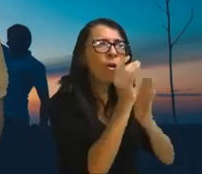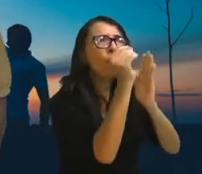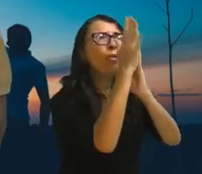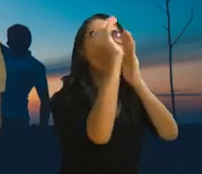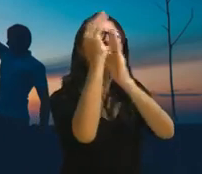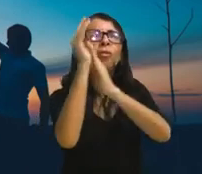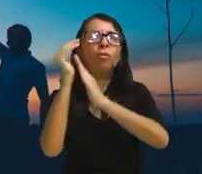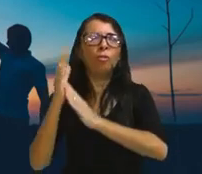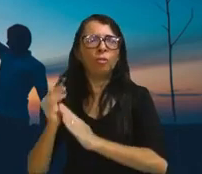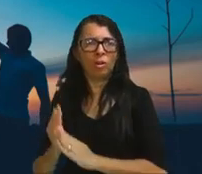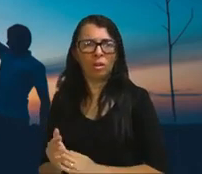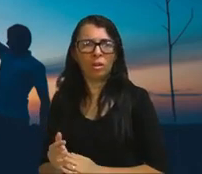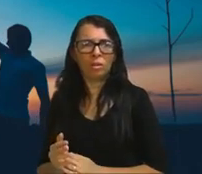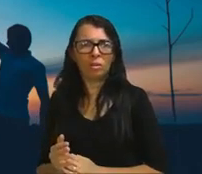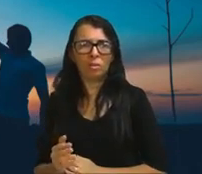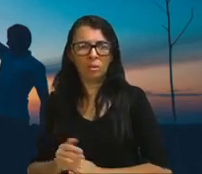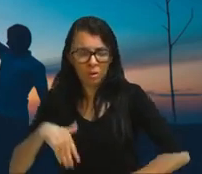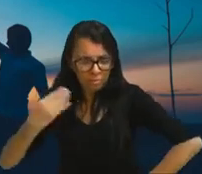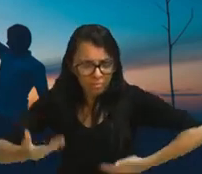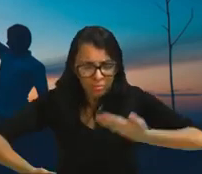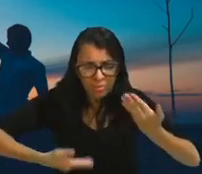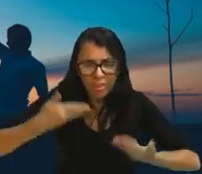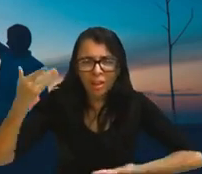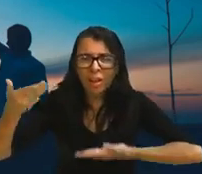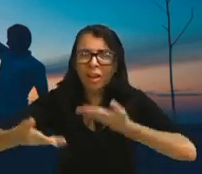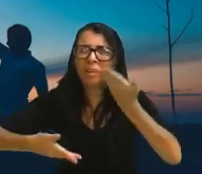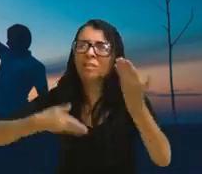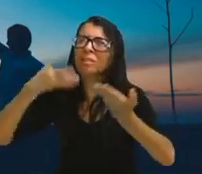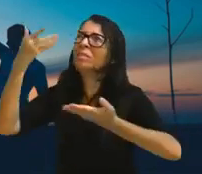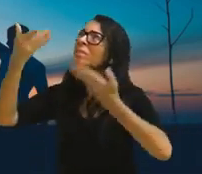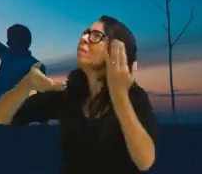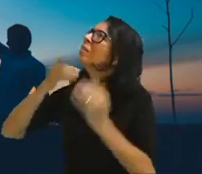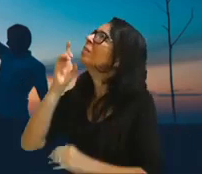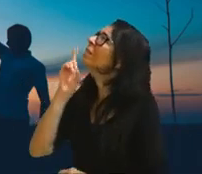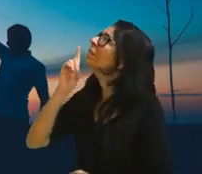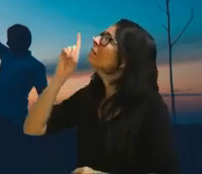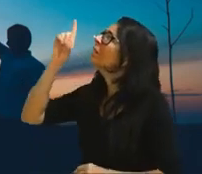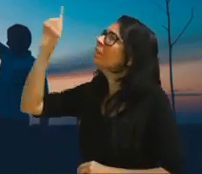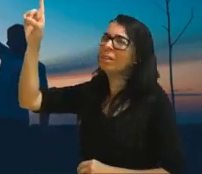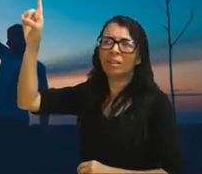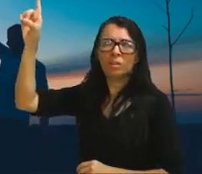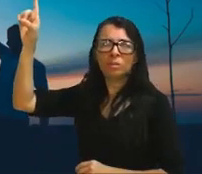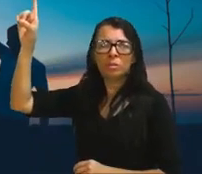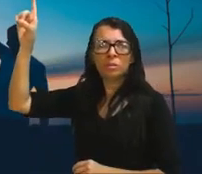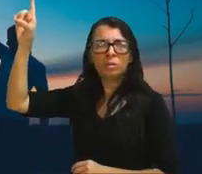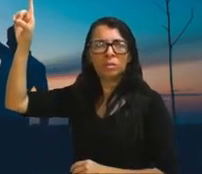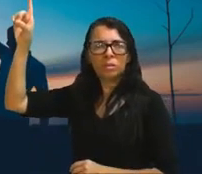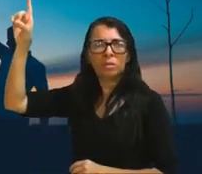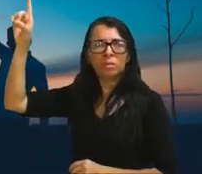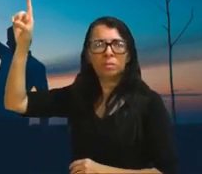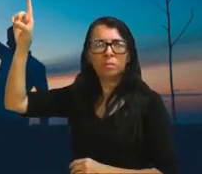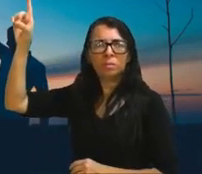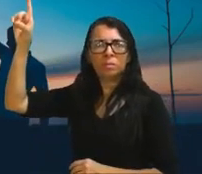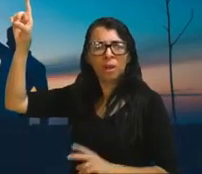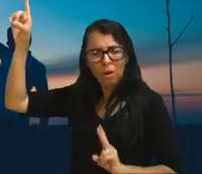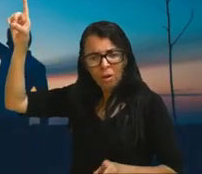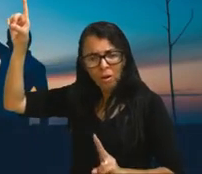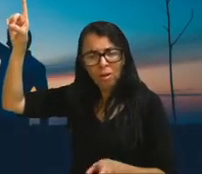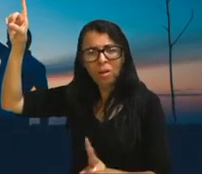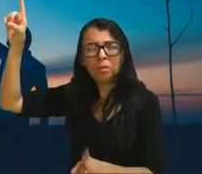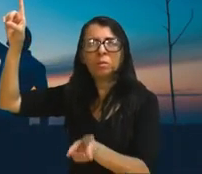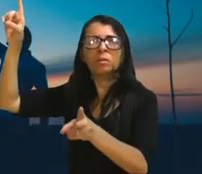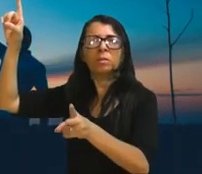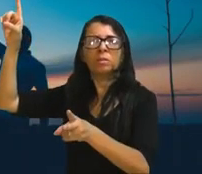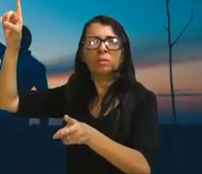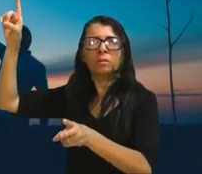proteger as nossas famílias. E você é responsável pela sua família. Você é responsável por estar orando